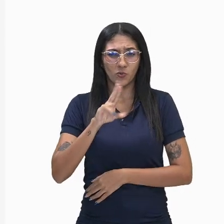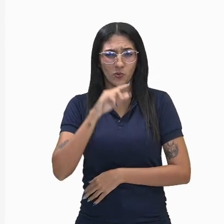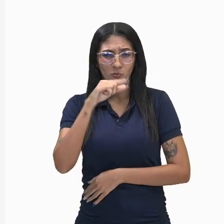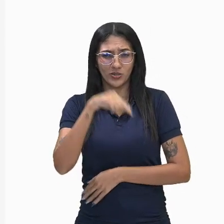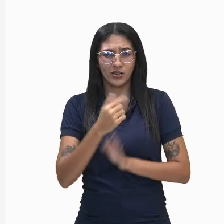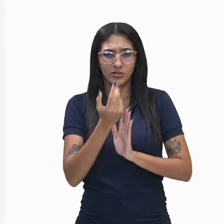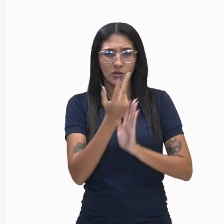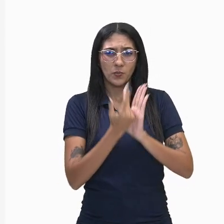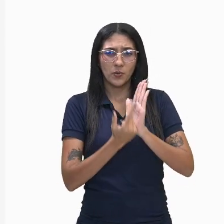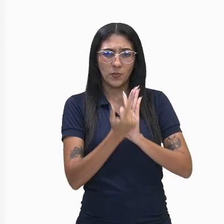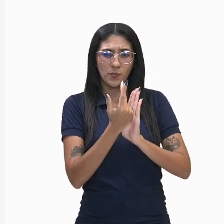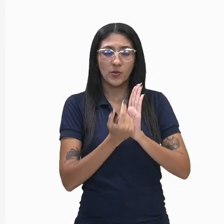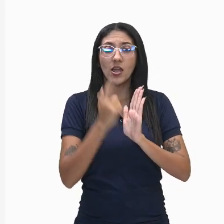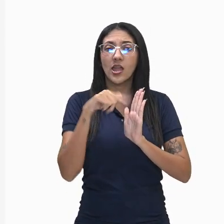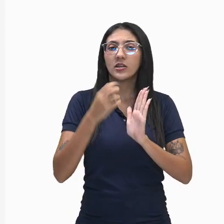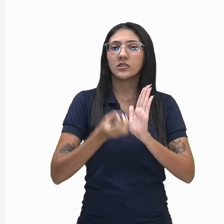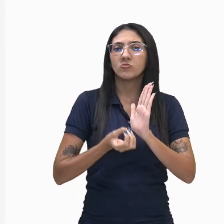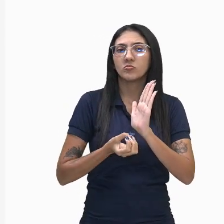né,